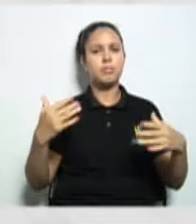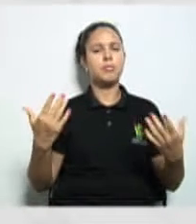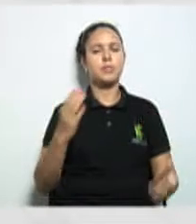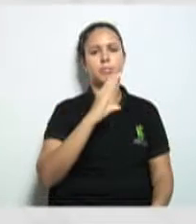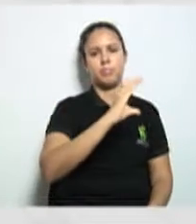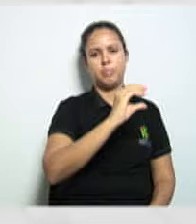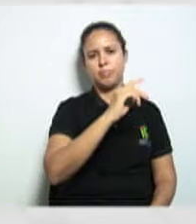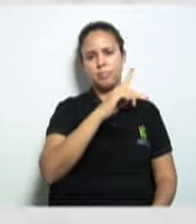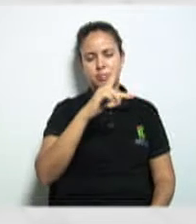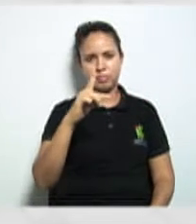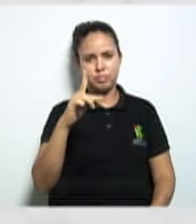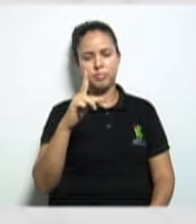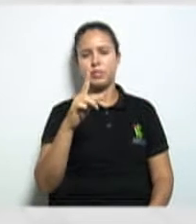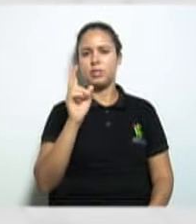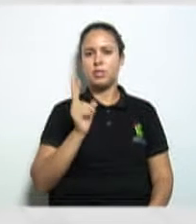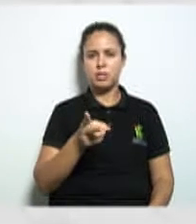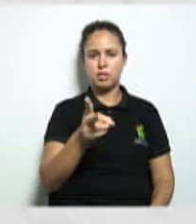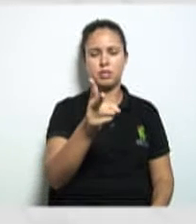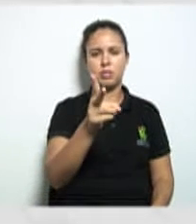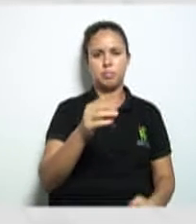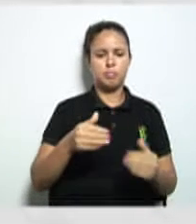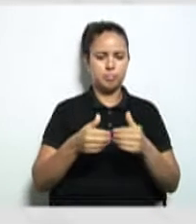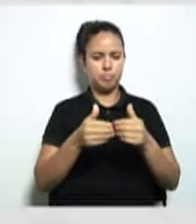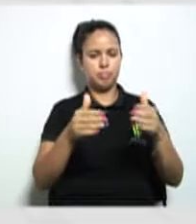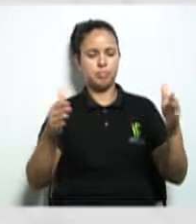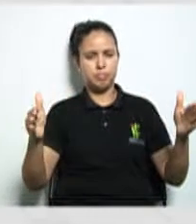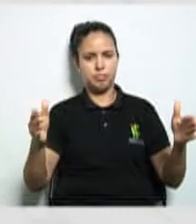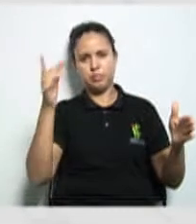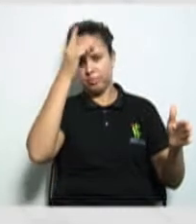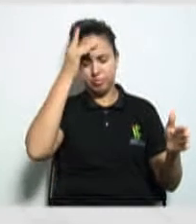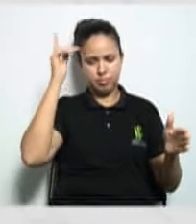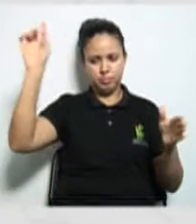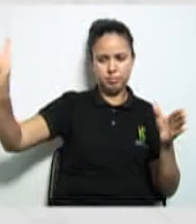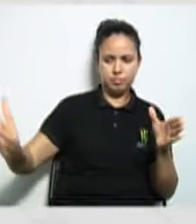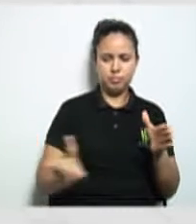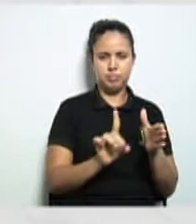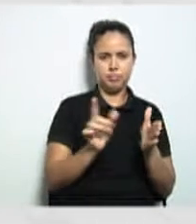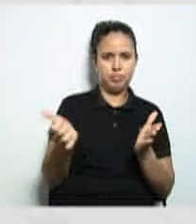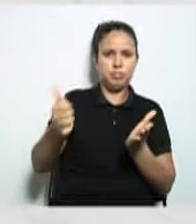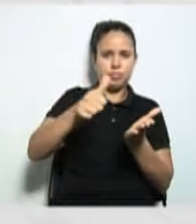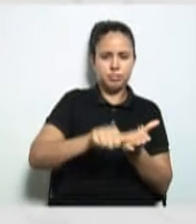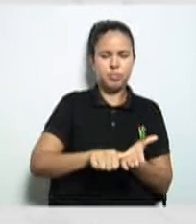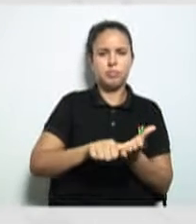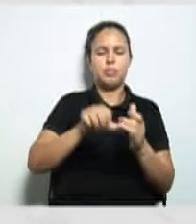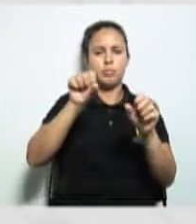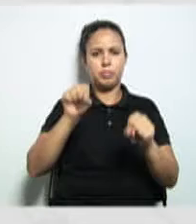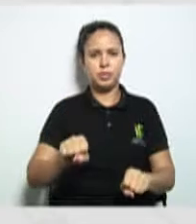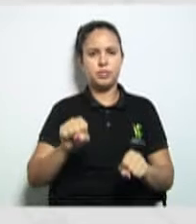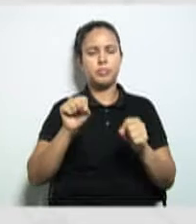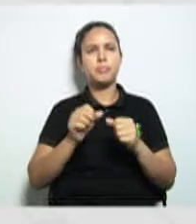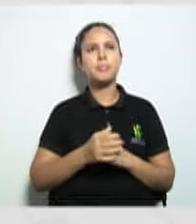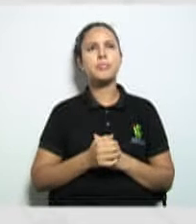cooperativas estão sempre abertas para quem quiser entrar e participar.